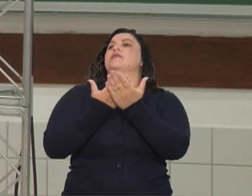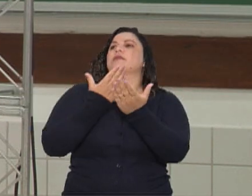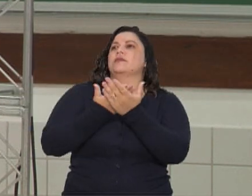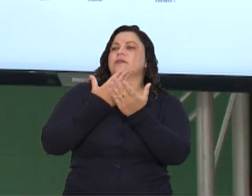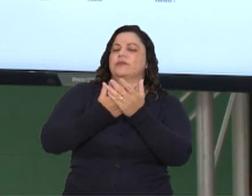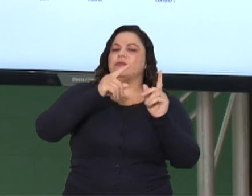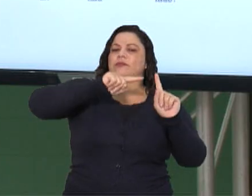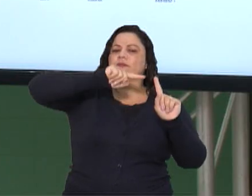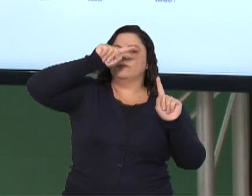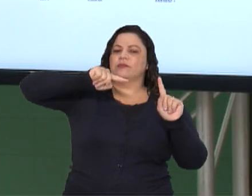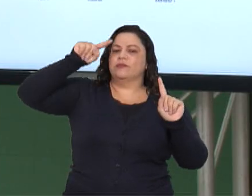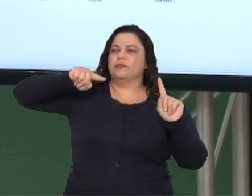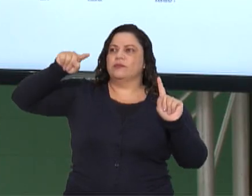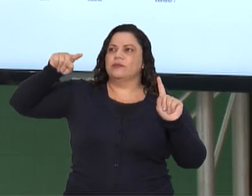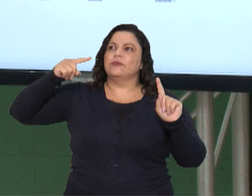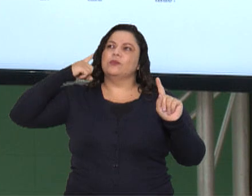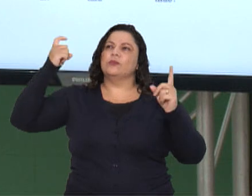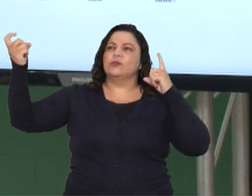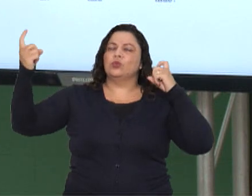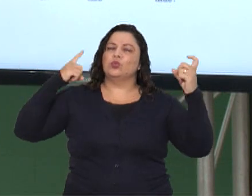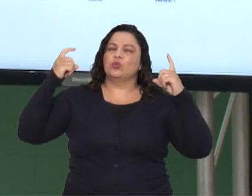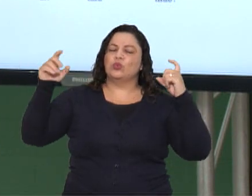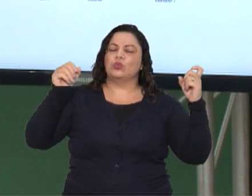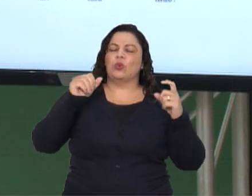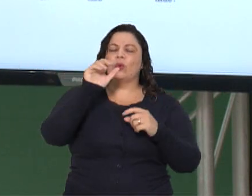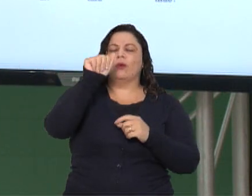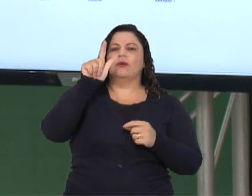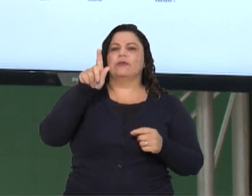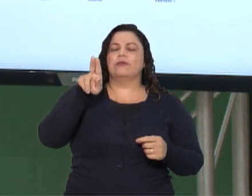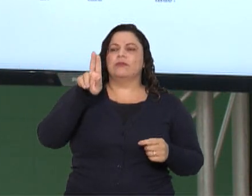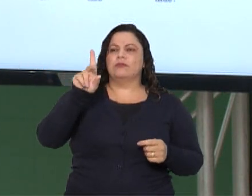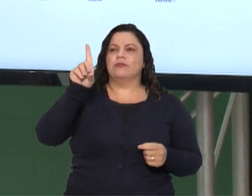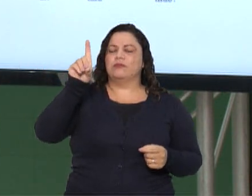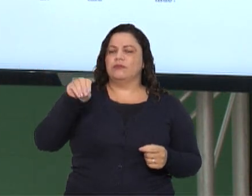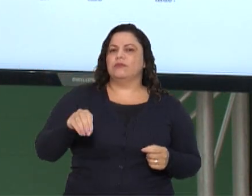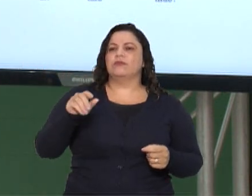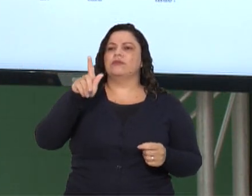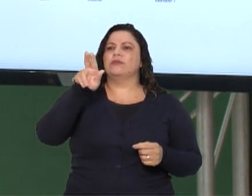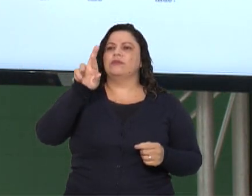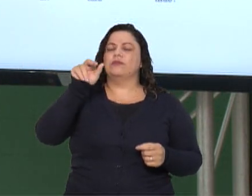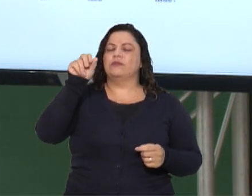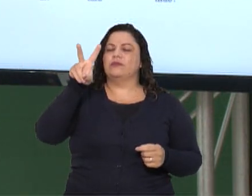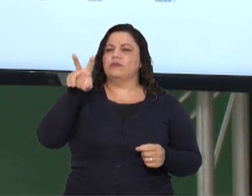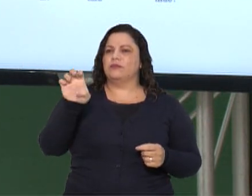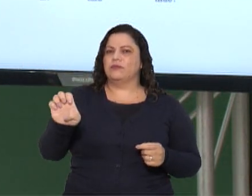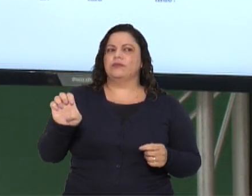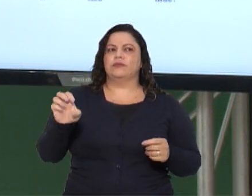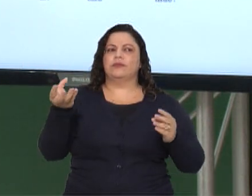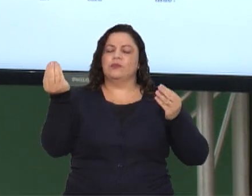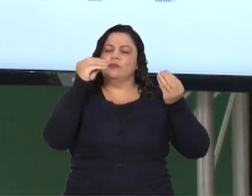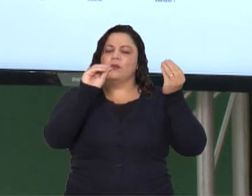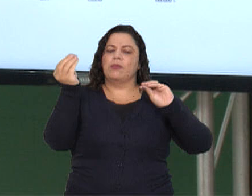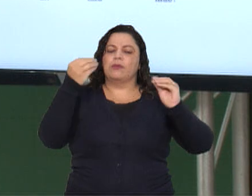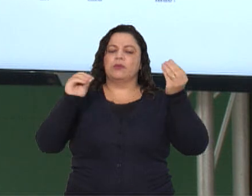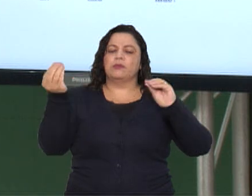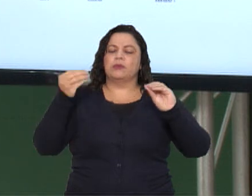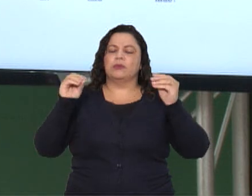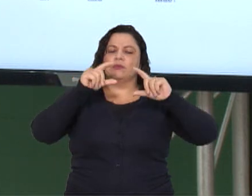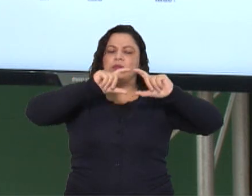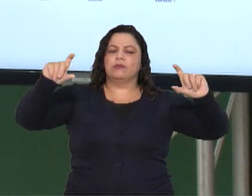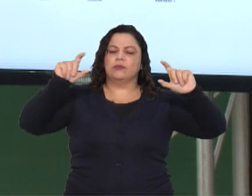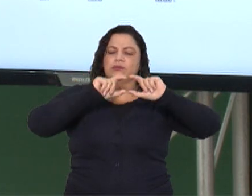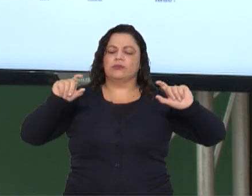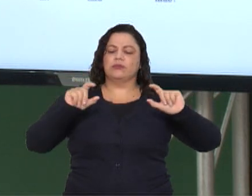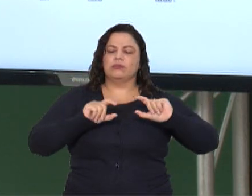altura, que determina os sons agudos e os graves? Então, a colocação dessa nota nesse espaço,